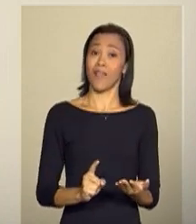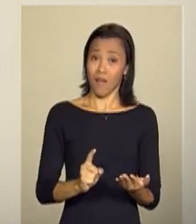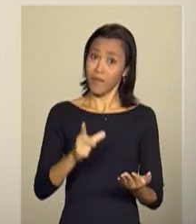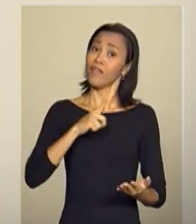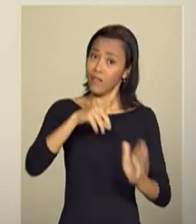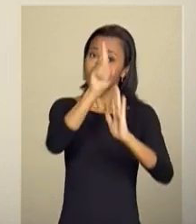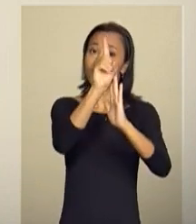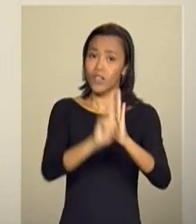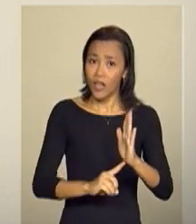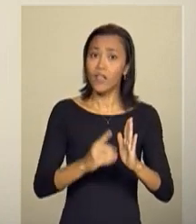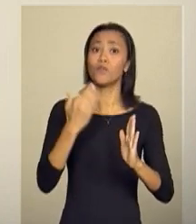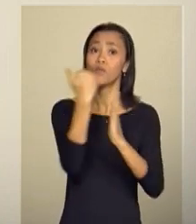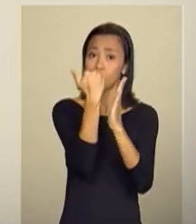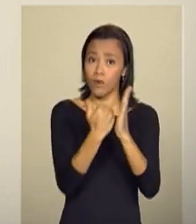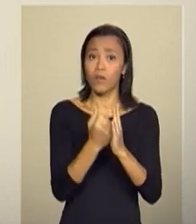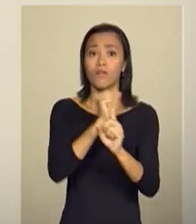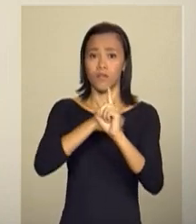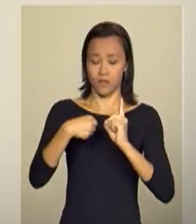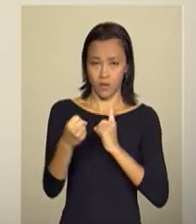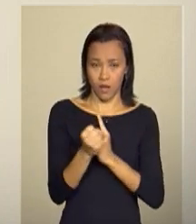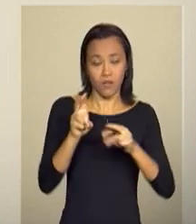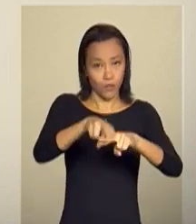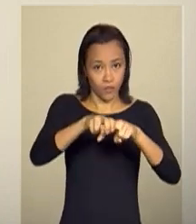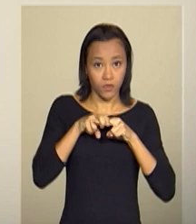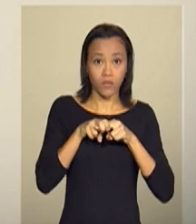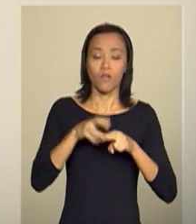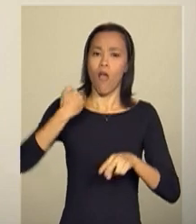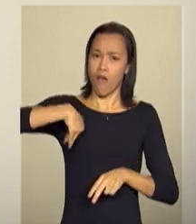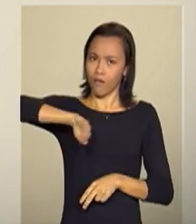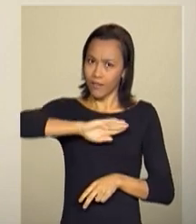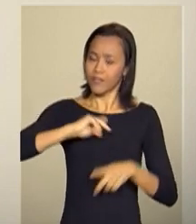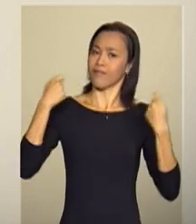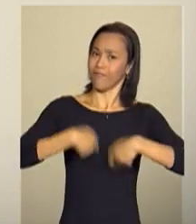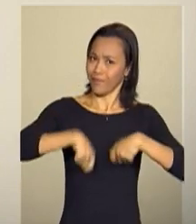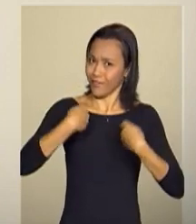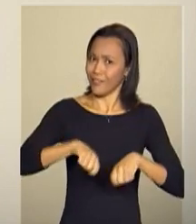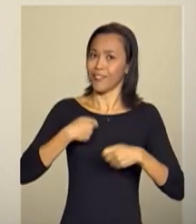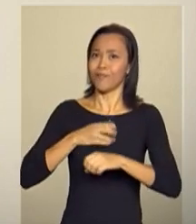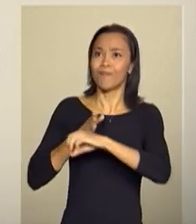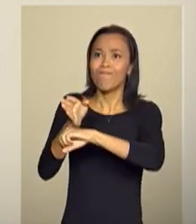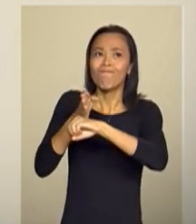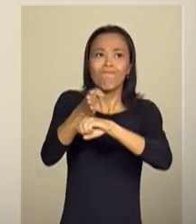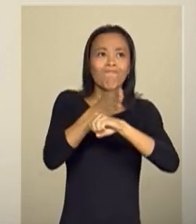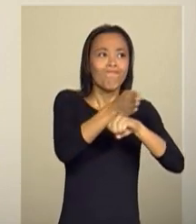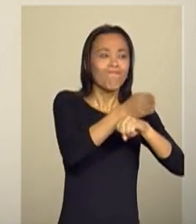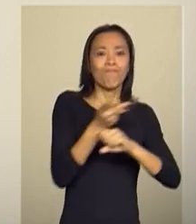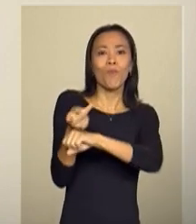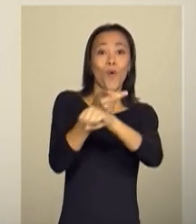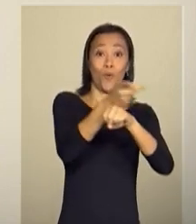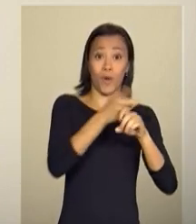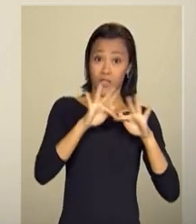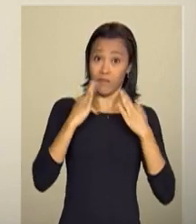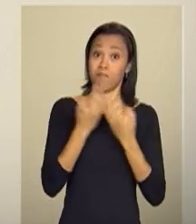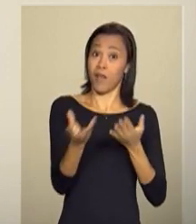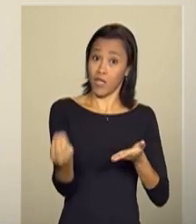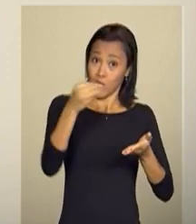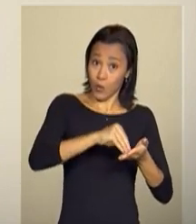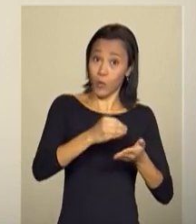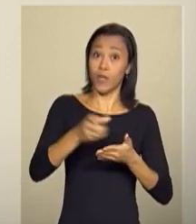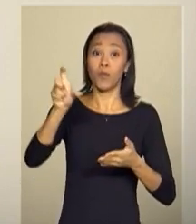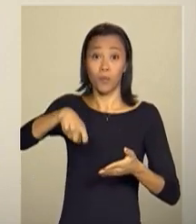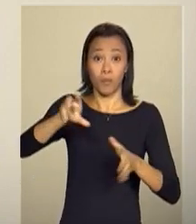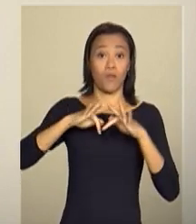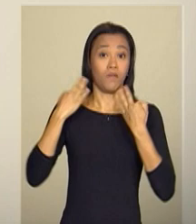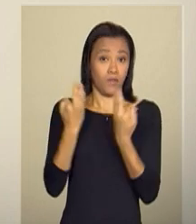tem direito aos nossos programas sociais por isso nós é que precisamos de ir atrás de cada uma delas para incluí-las no Bolsa